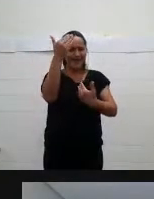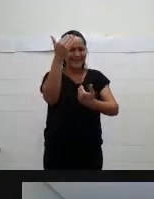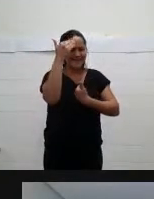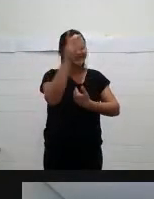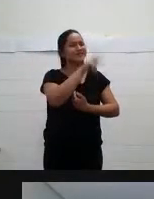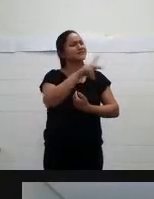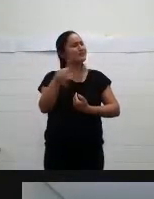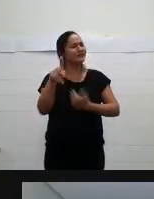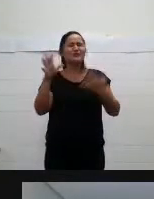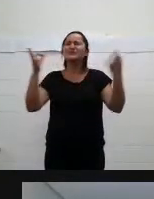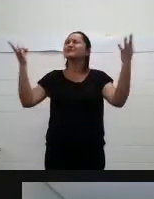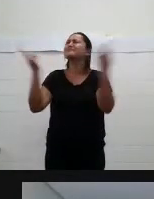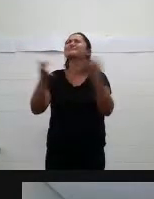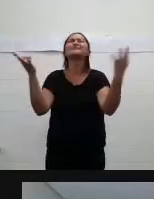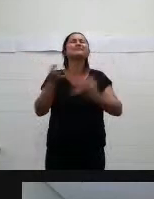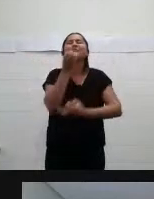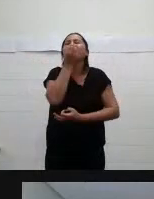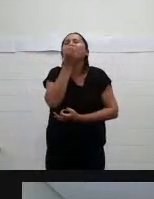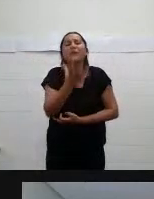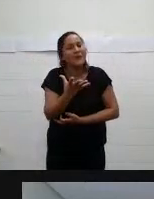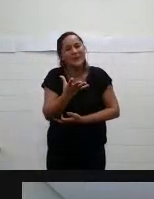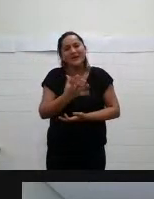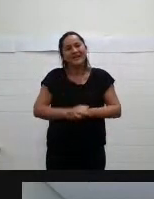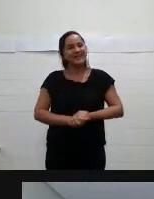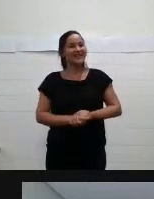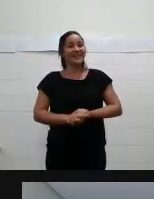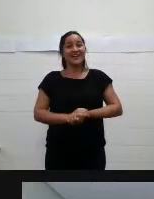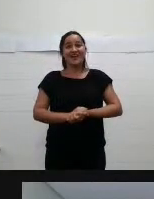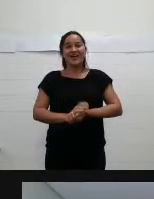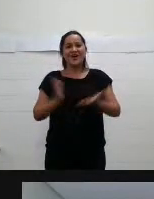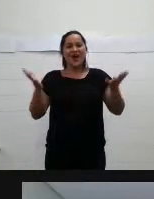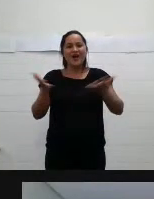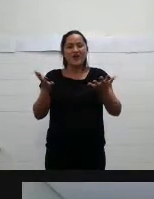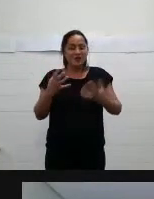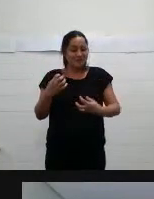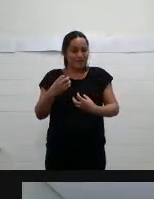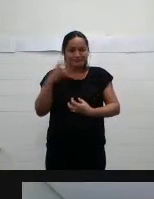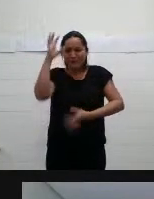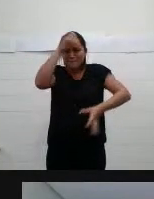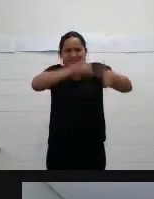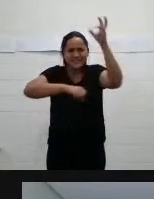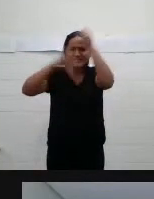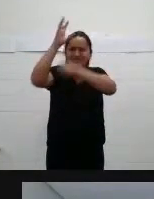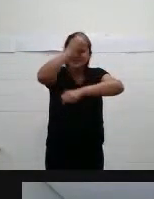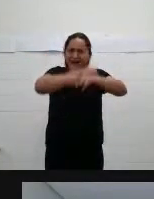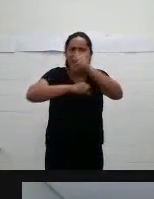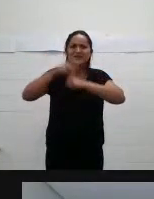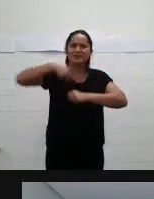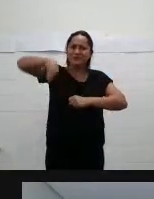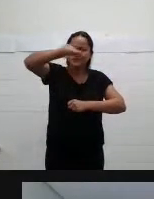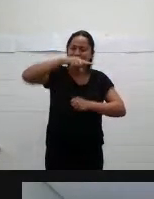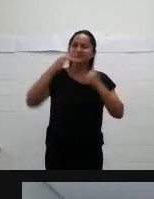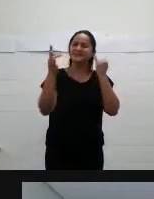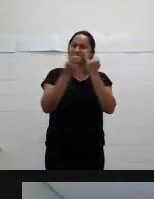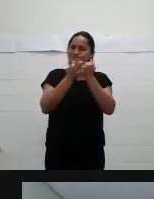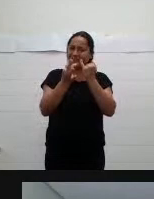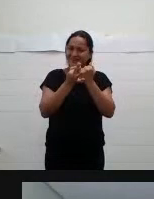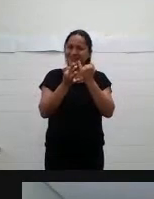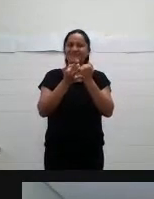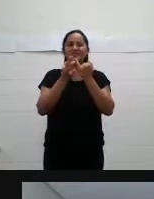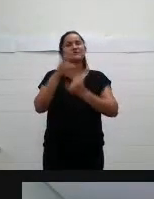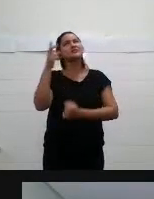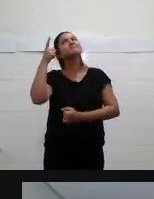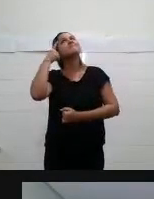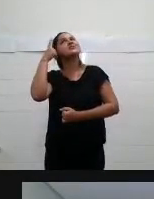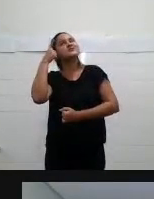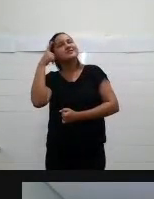Vamos sim, agradecendo muito às professoras, foi muito bom, foi um momento muito enriquecedor para nós do Instituto,